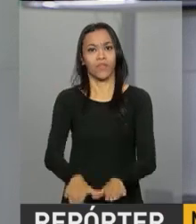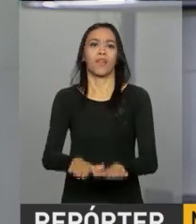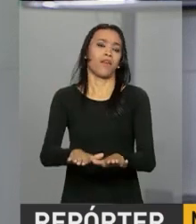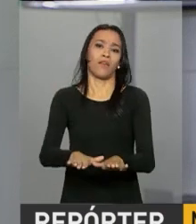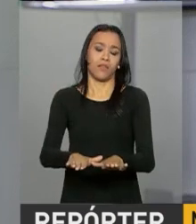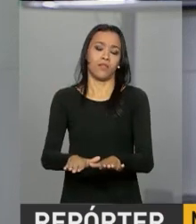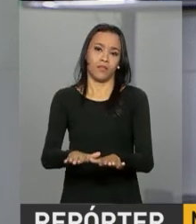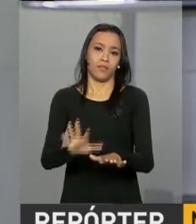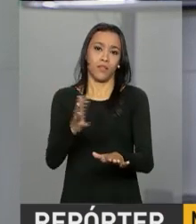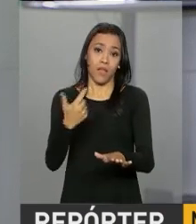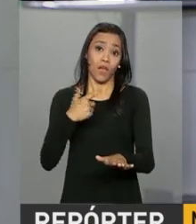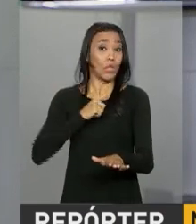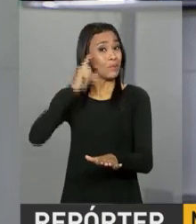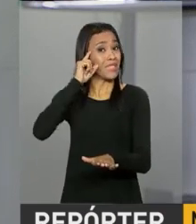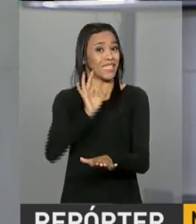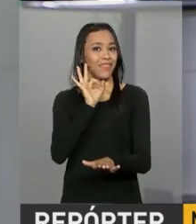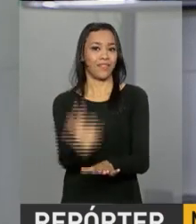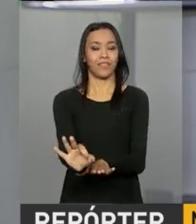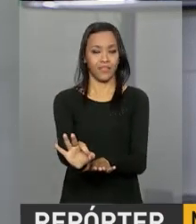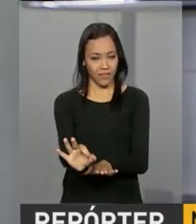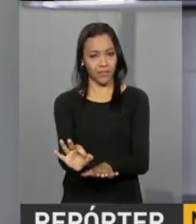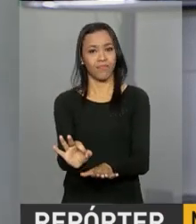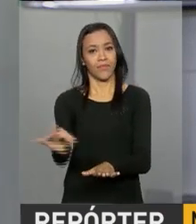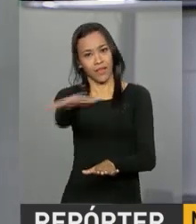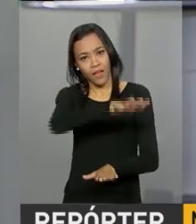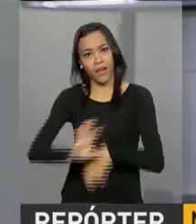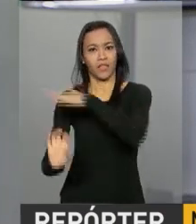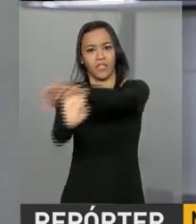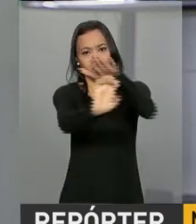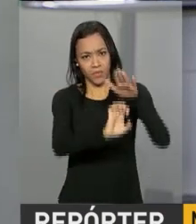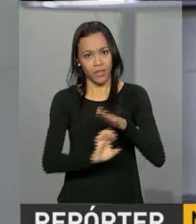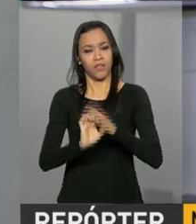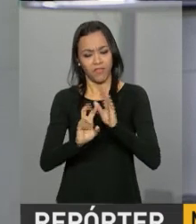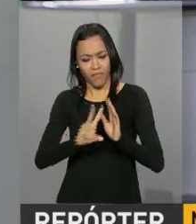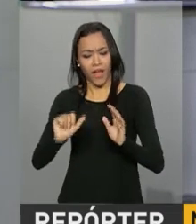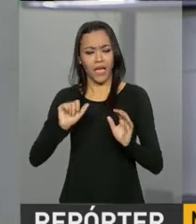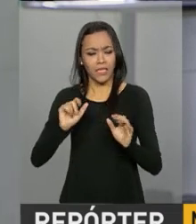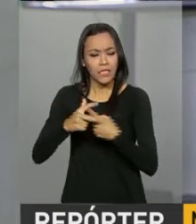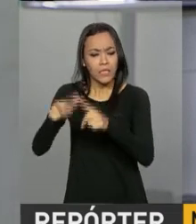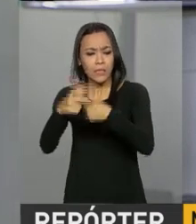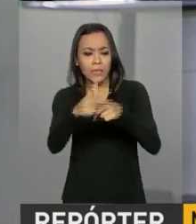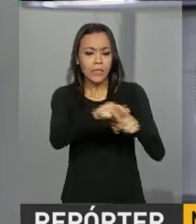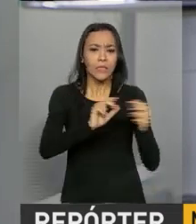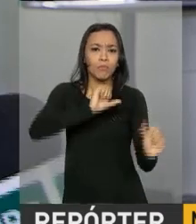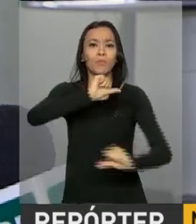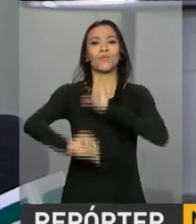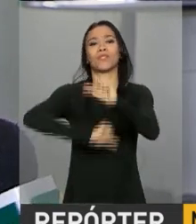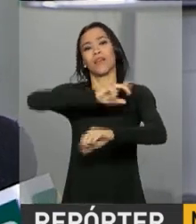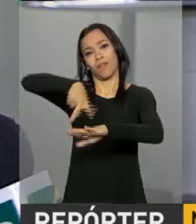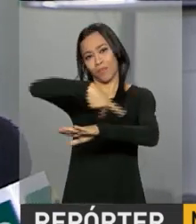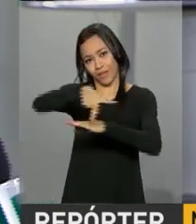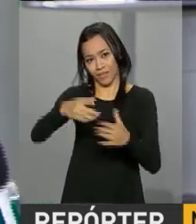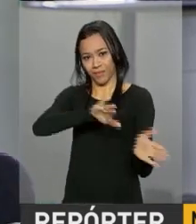eu eu eu tenho certeza absoluta que o setor se atira de cabeça para fazer as modificações necessárias desse país há